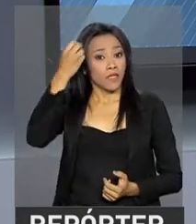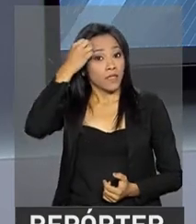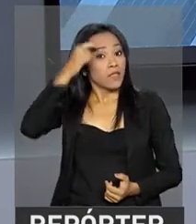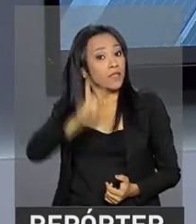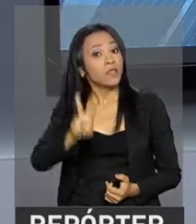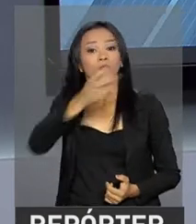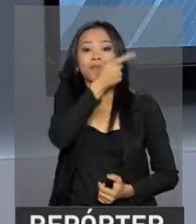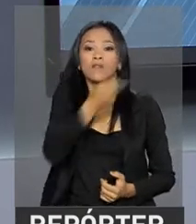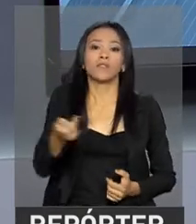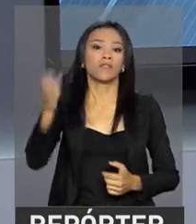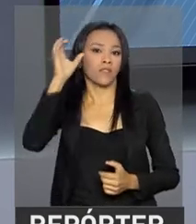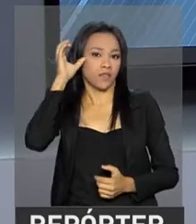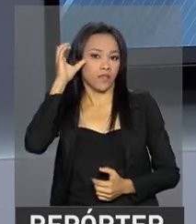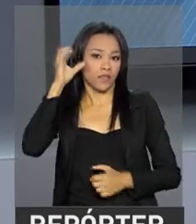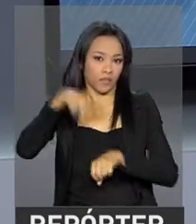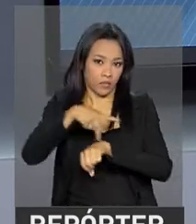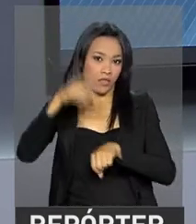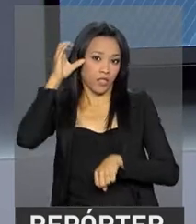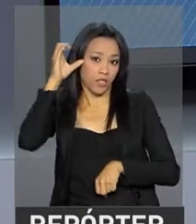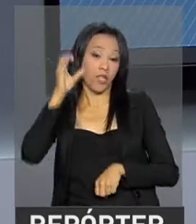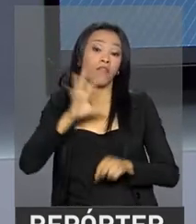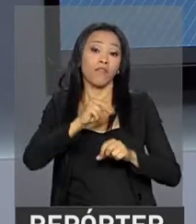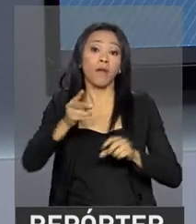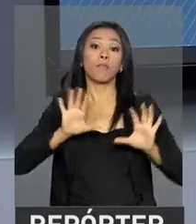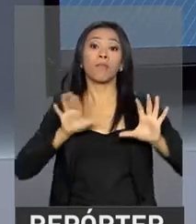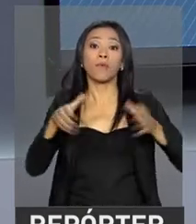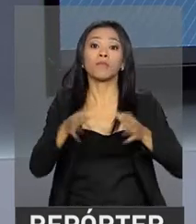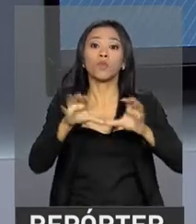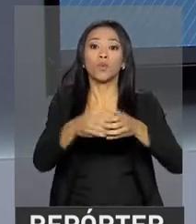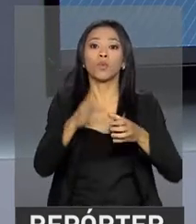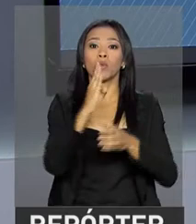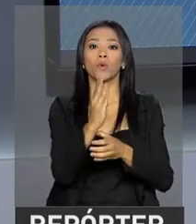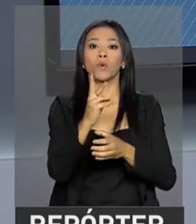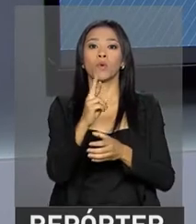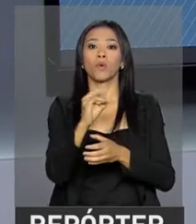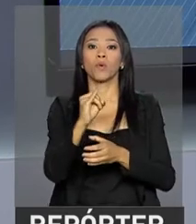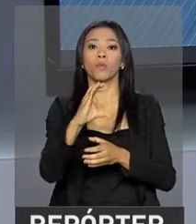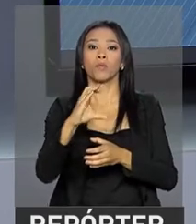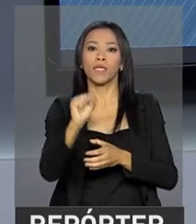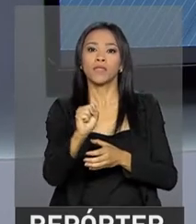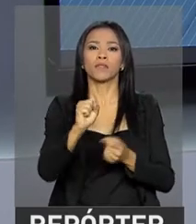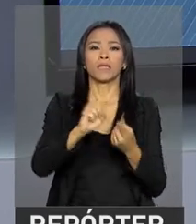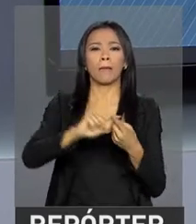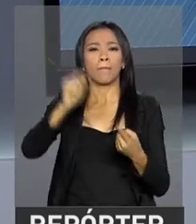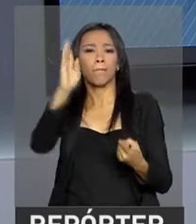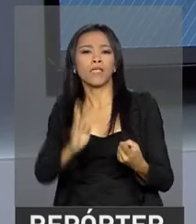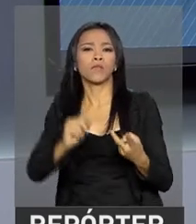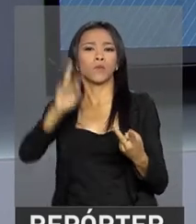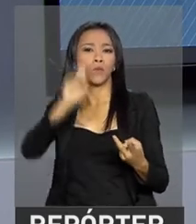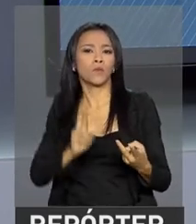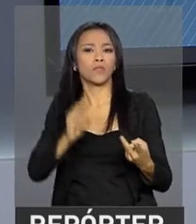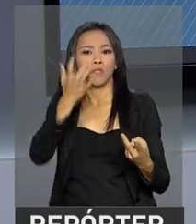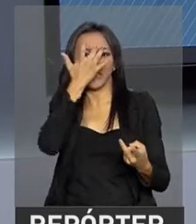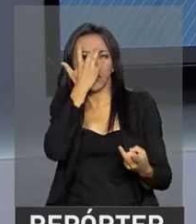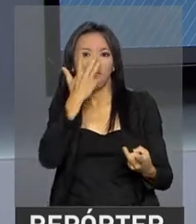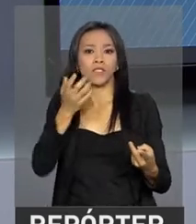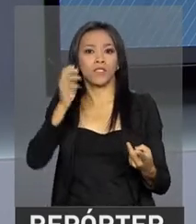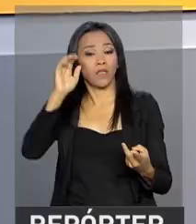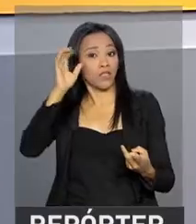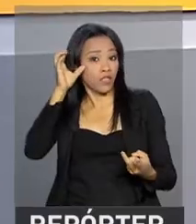à China, o presidente vai participar da cúpula do BRICS, grupo formado por Brasil, Rússia, Índia, China e África do